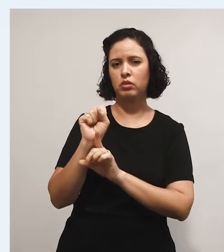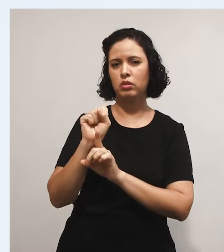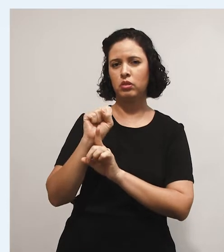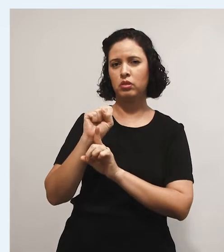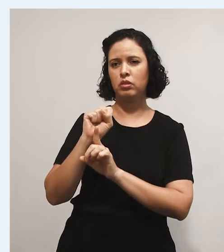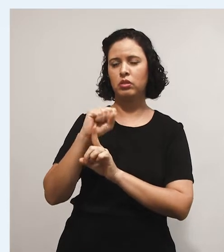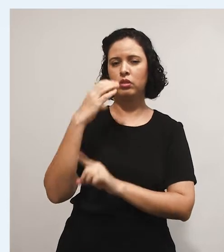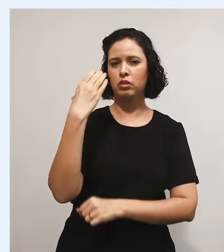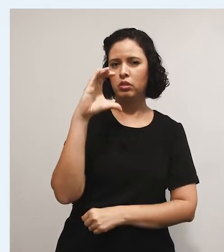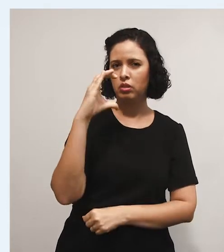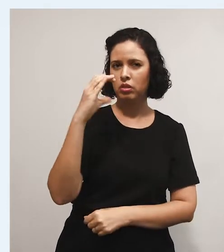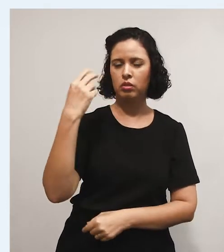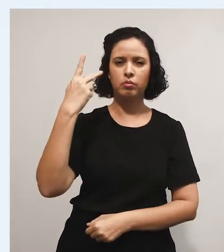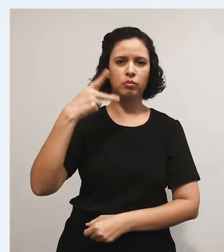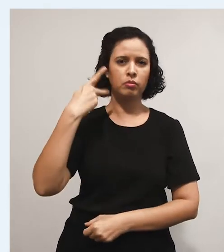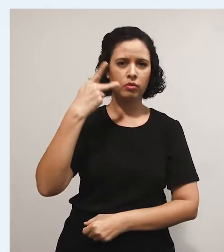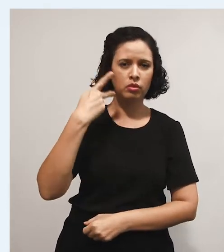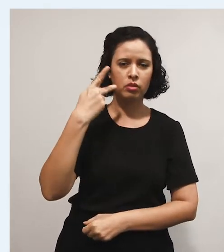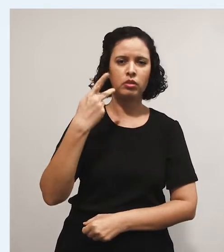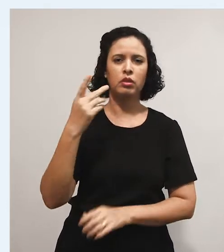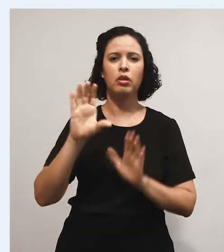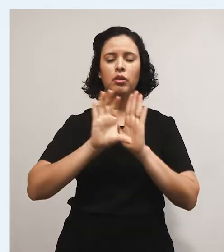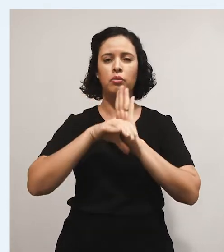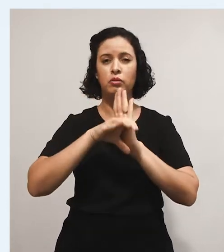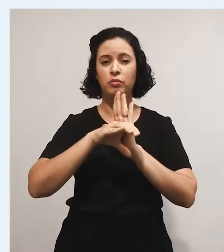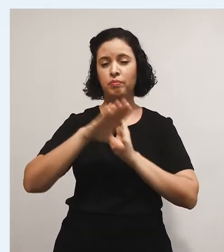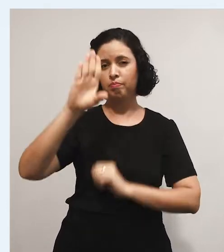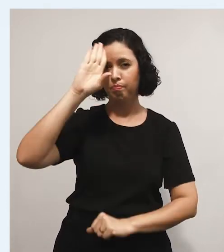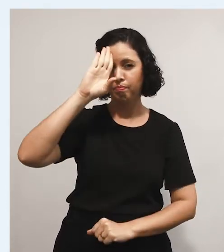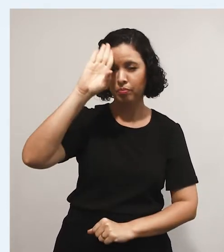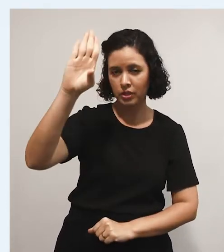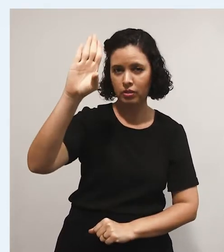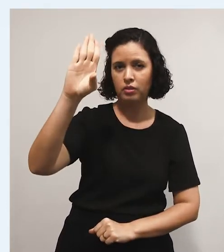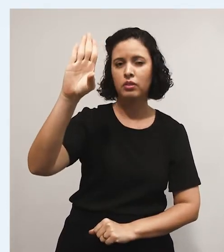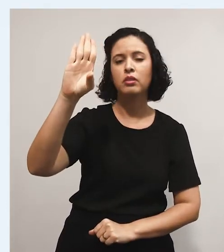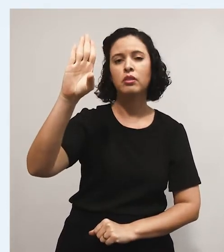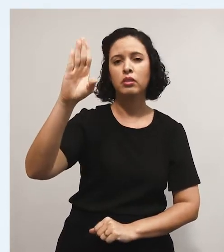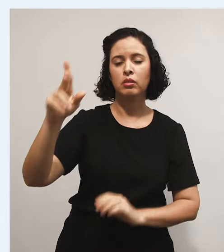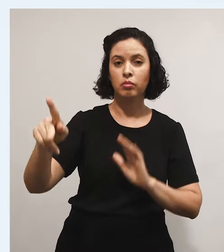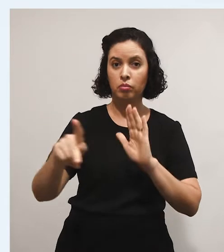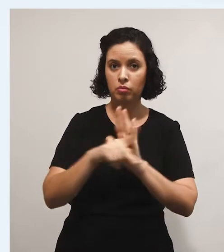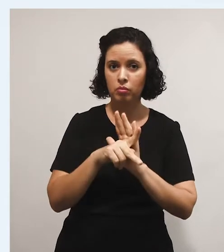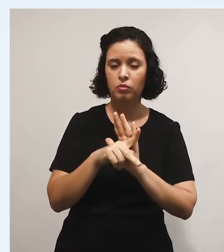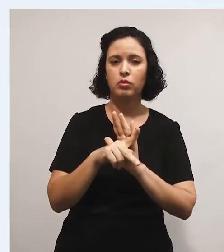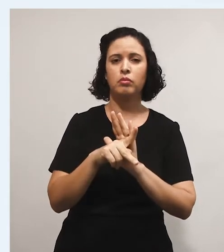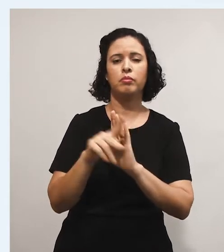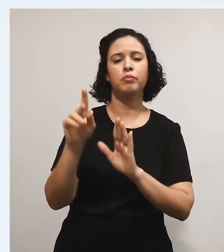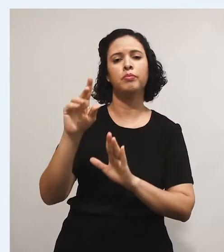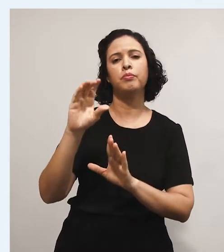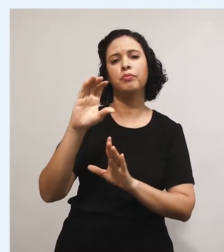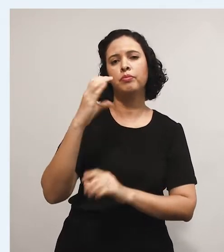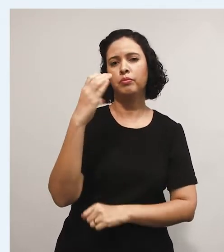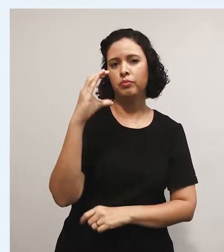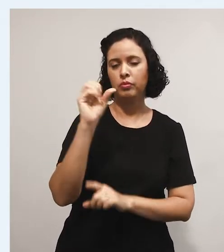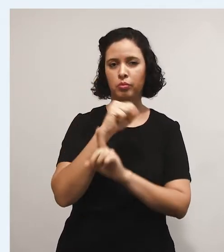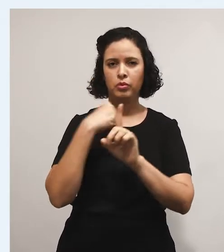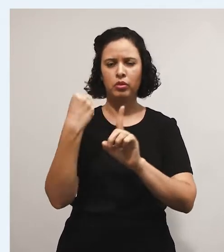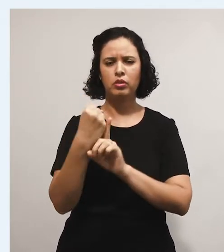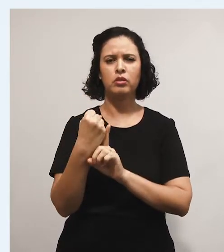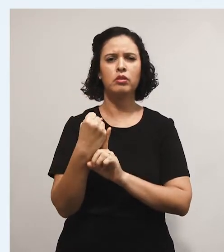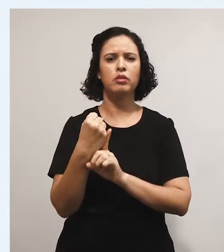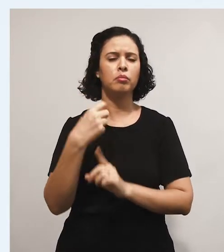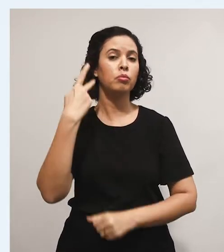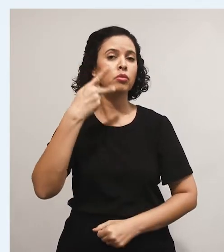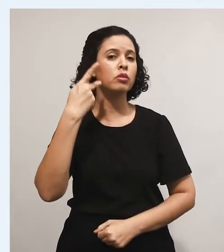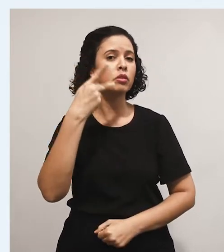política. Os conceitos chaves, os conceitos-chave da ciência política. Quais são